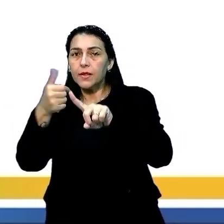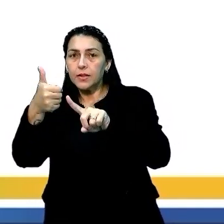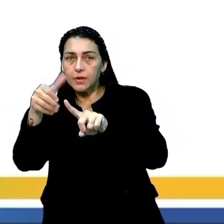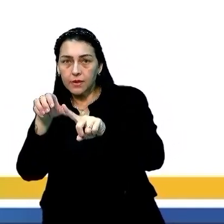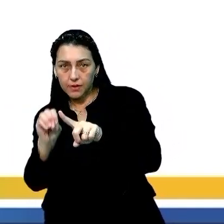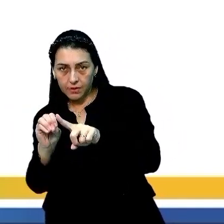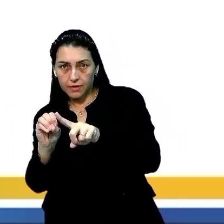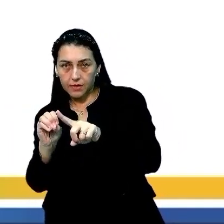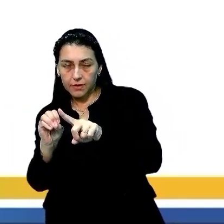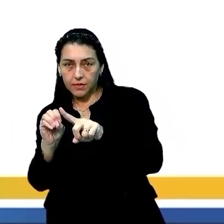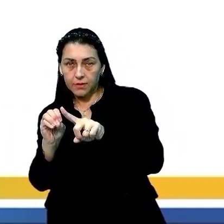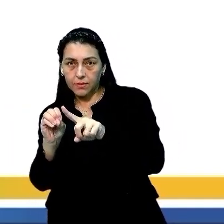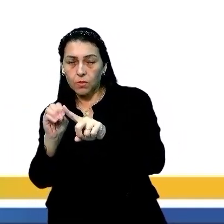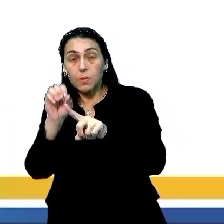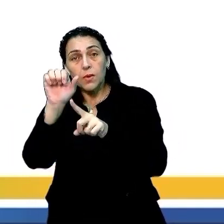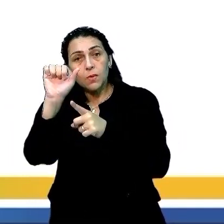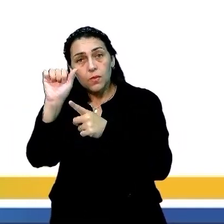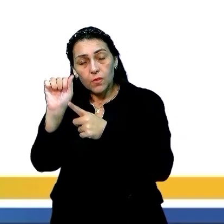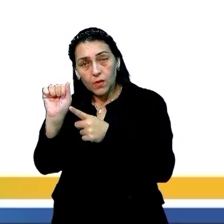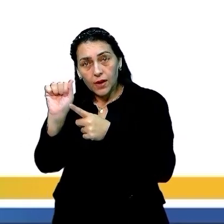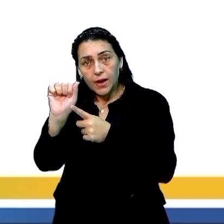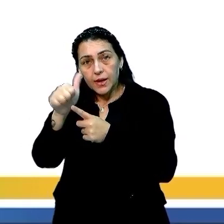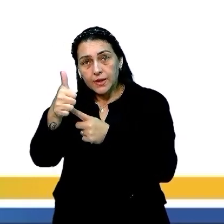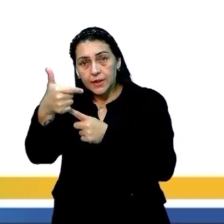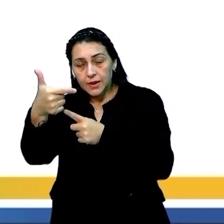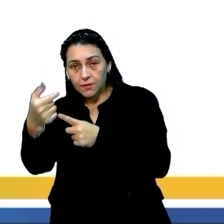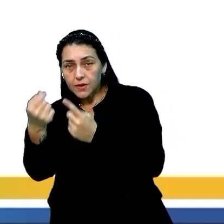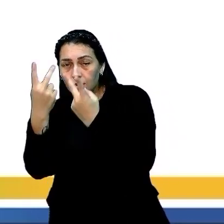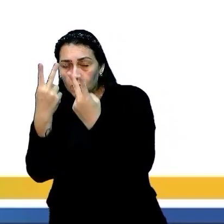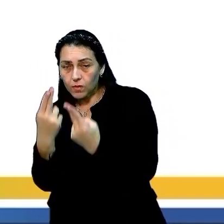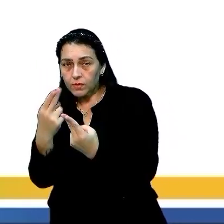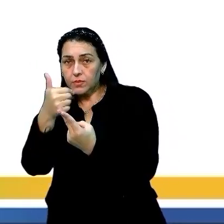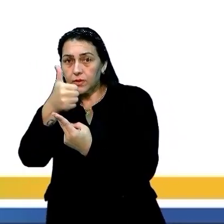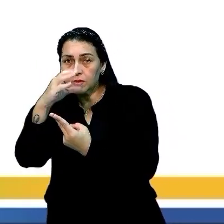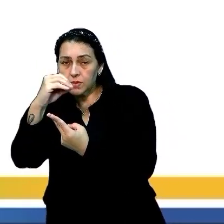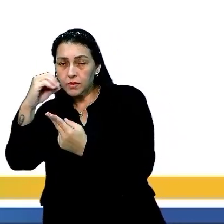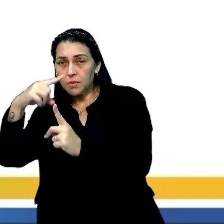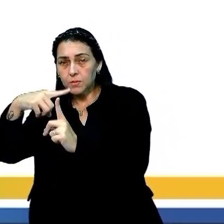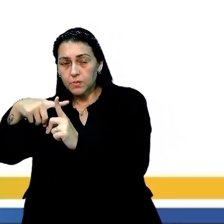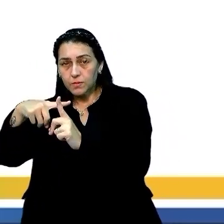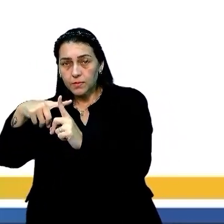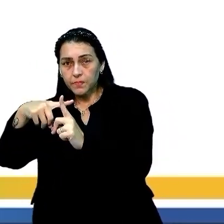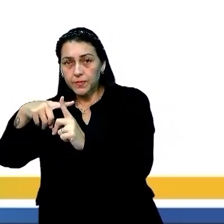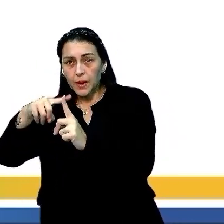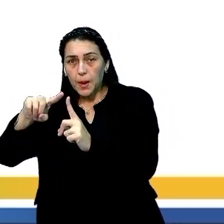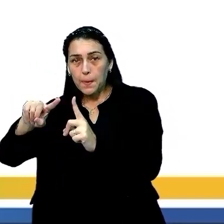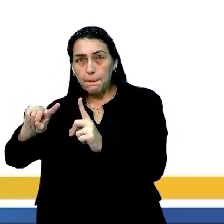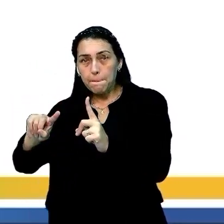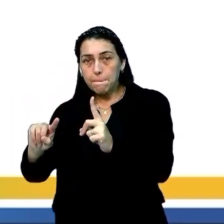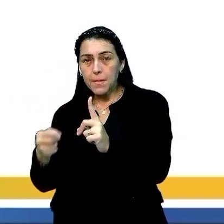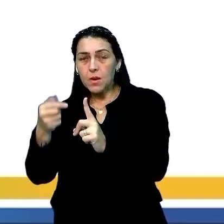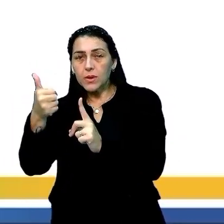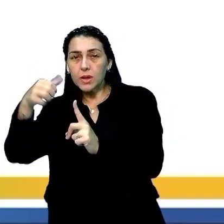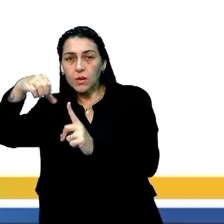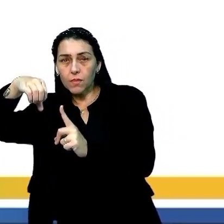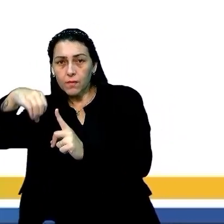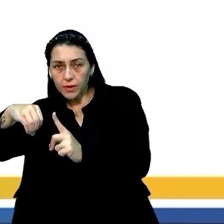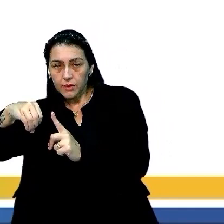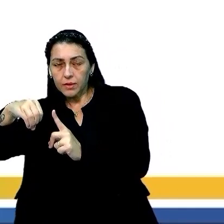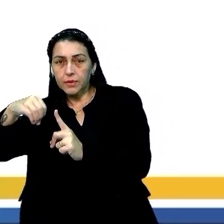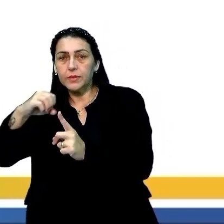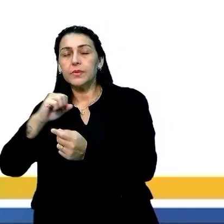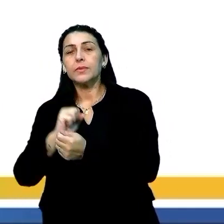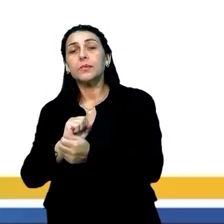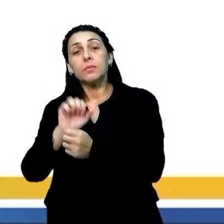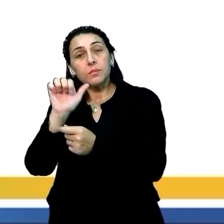10. Então, meu A120 é igual a 100 mais 1.190.